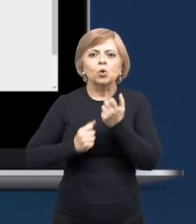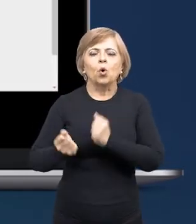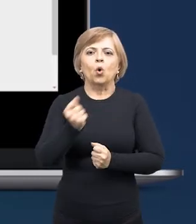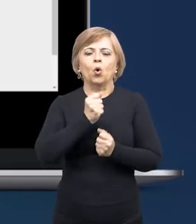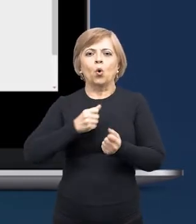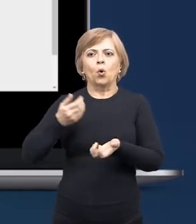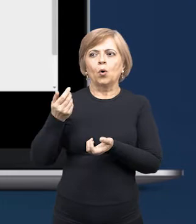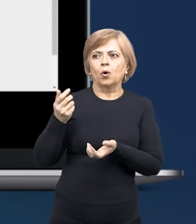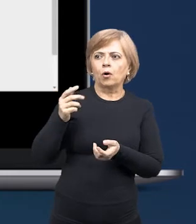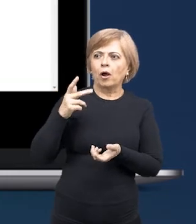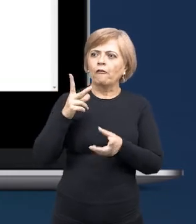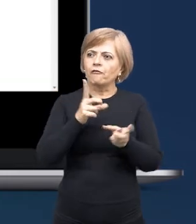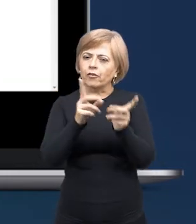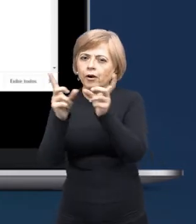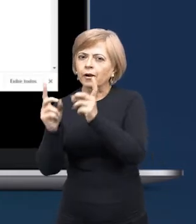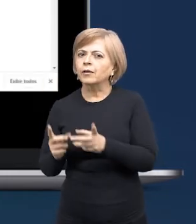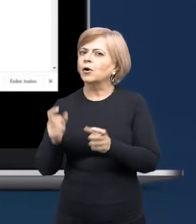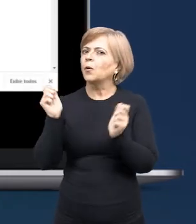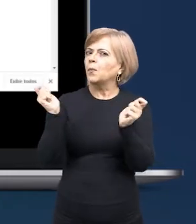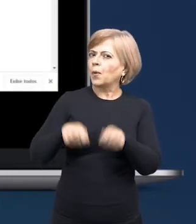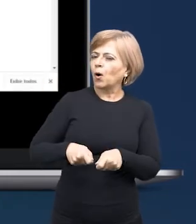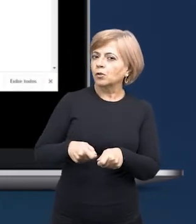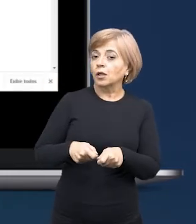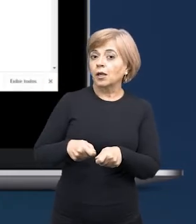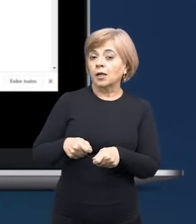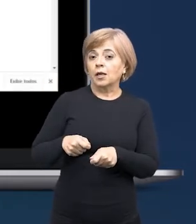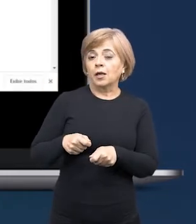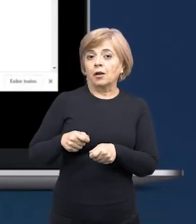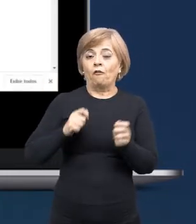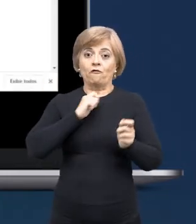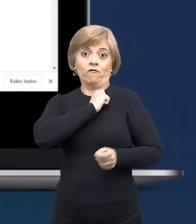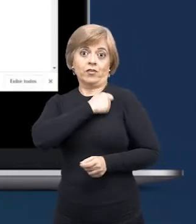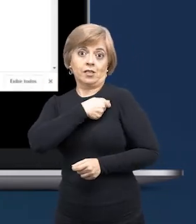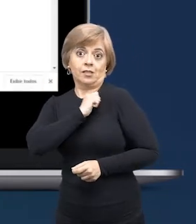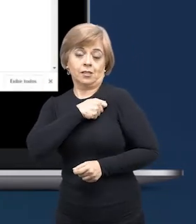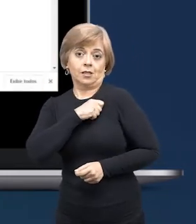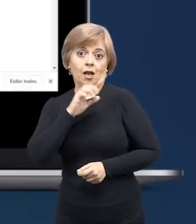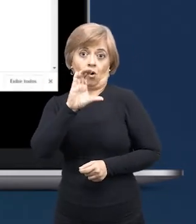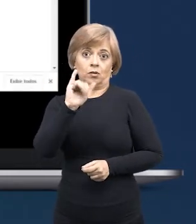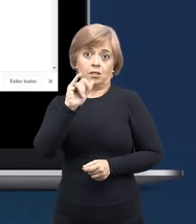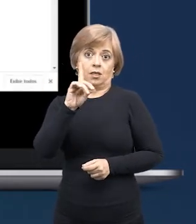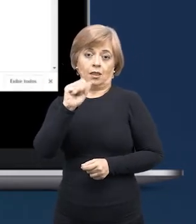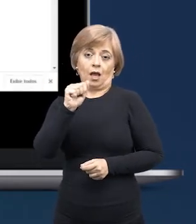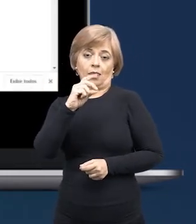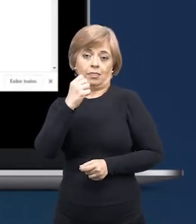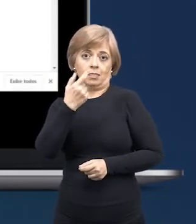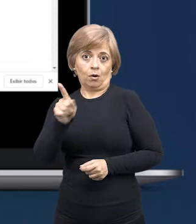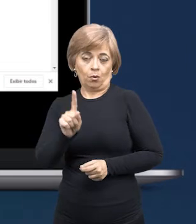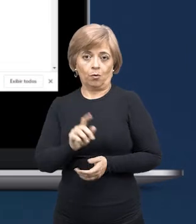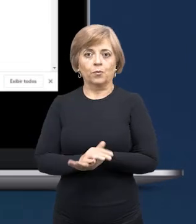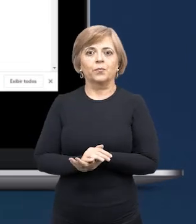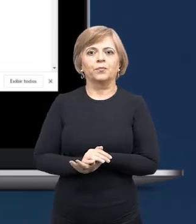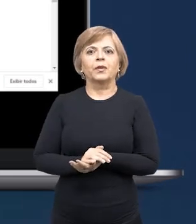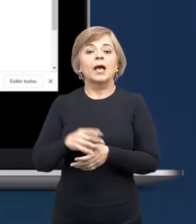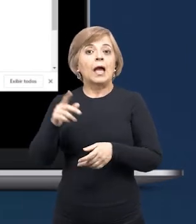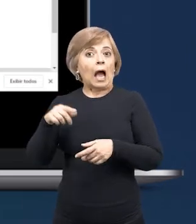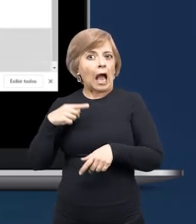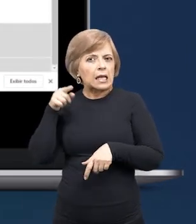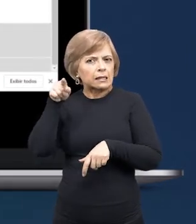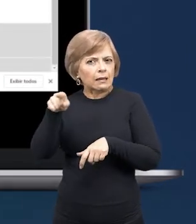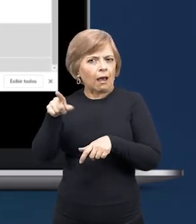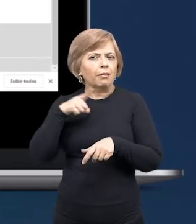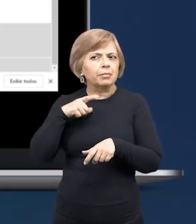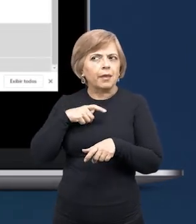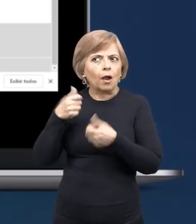consumidorvencedor.mp.br. A partir daí, basta clicar no Fiscal Cidadão na seção de transportes e acessar a parte dos ônibus. Lá vai ser